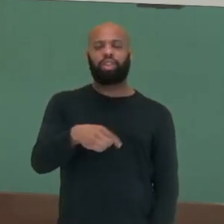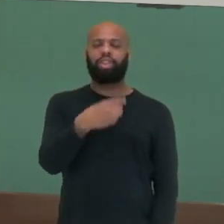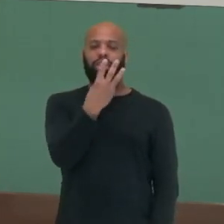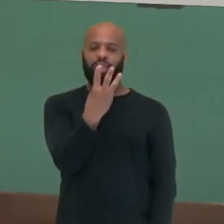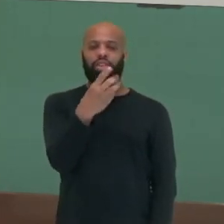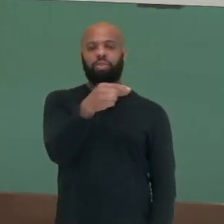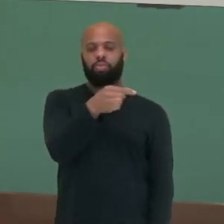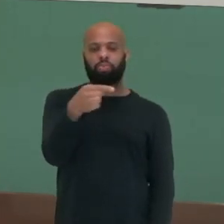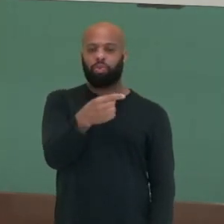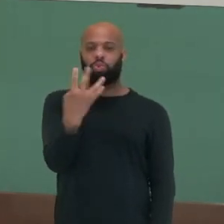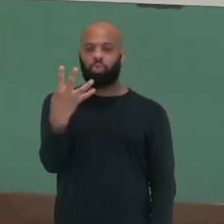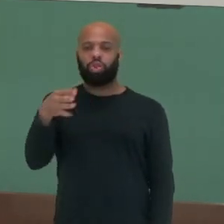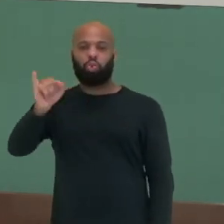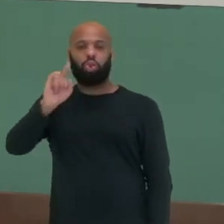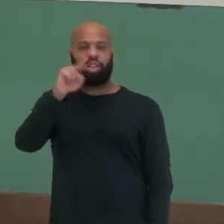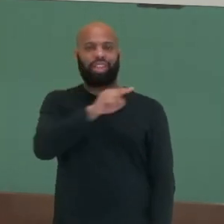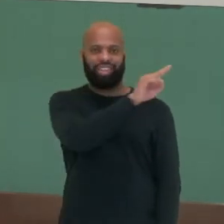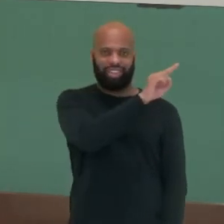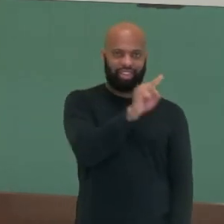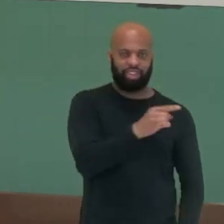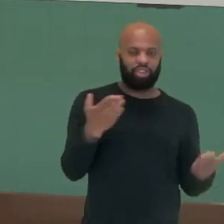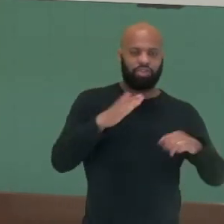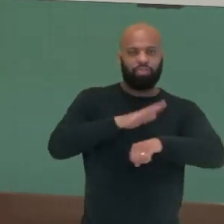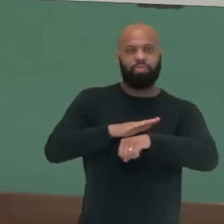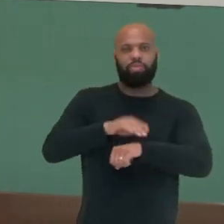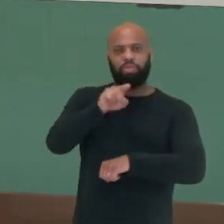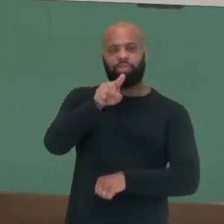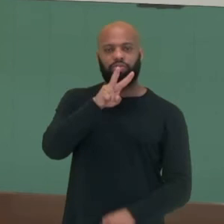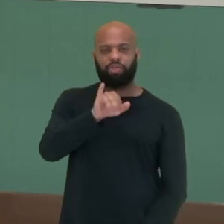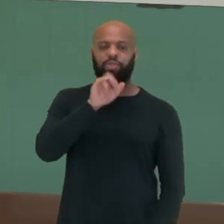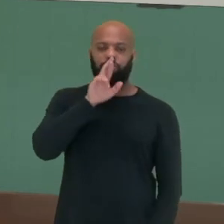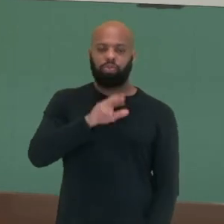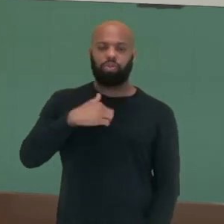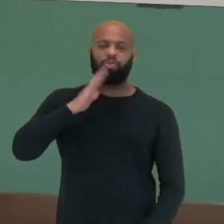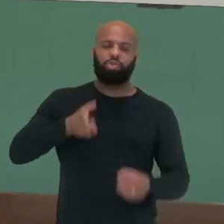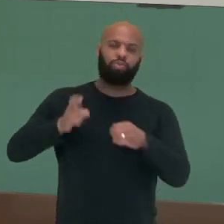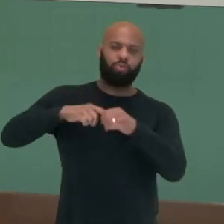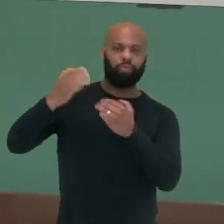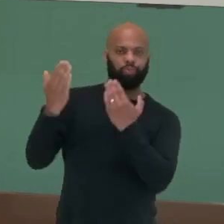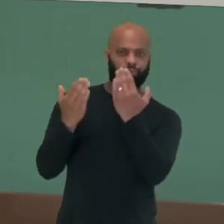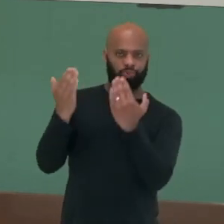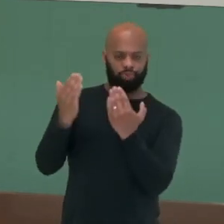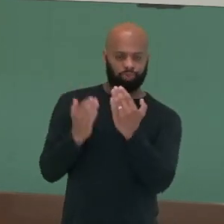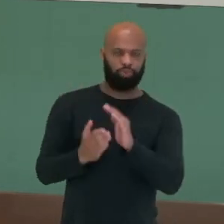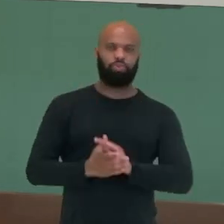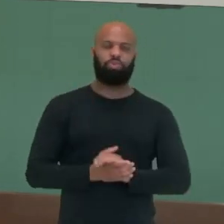3 menos 4i. Um tempinho para vocês resolverem e já voltamos a conferir.